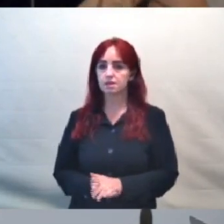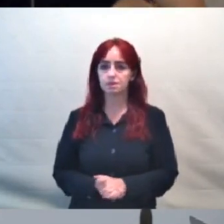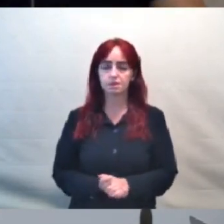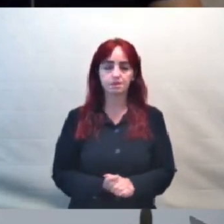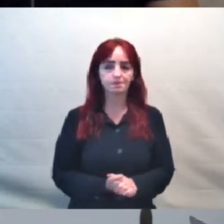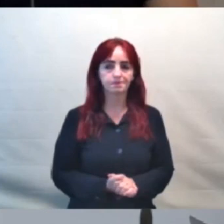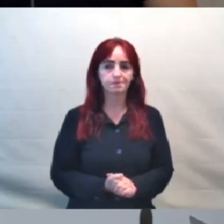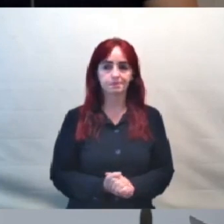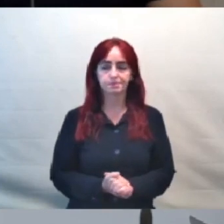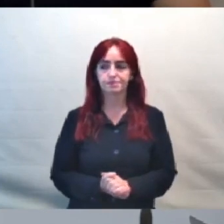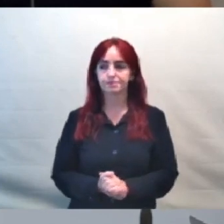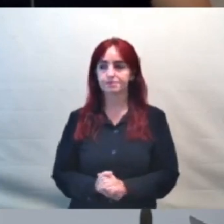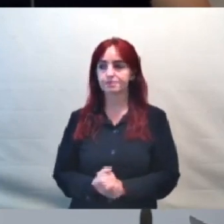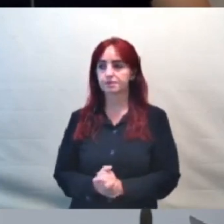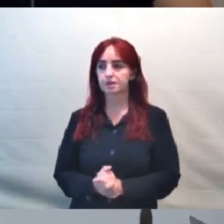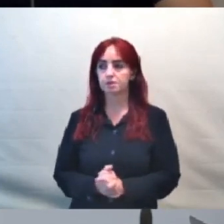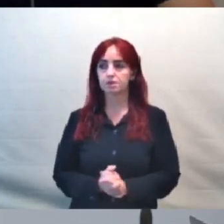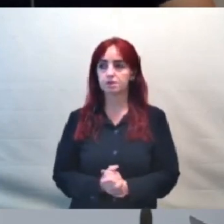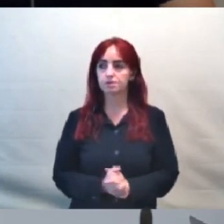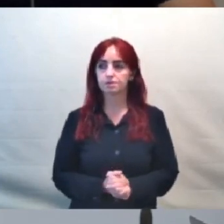Ah, tá aqui.